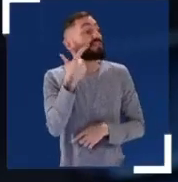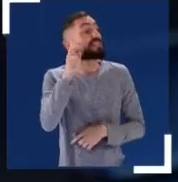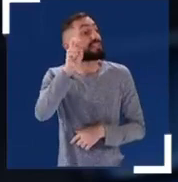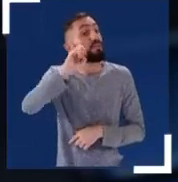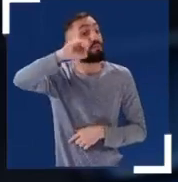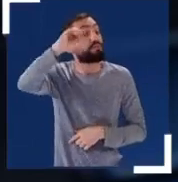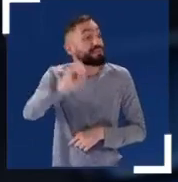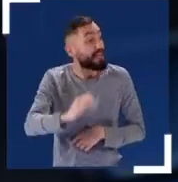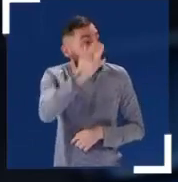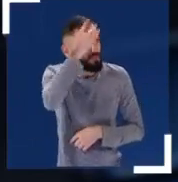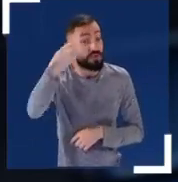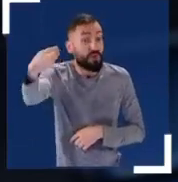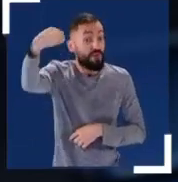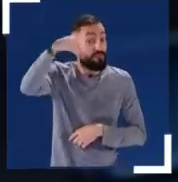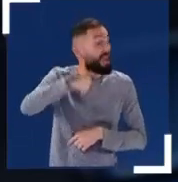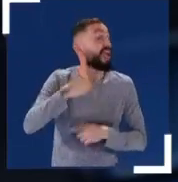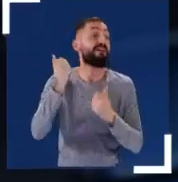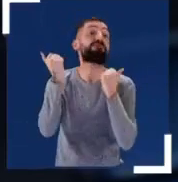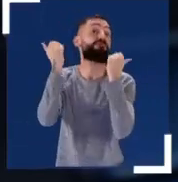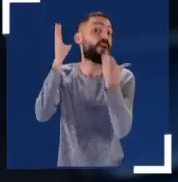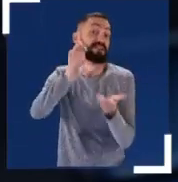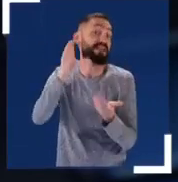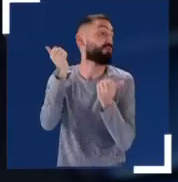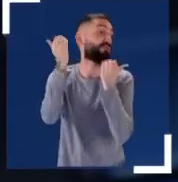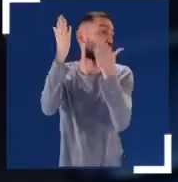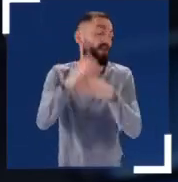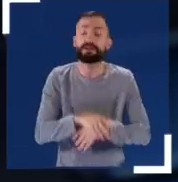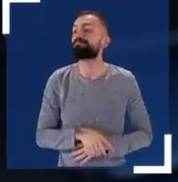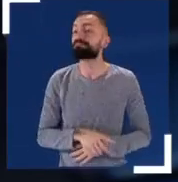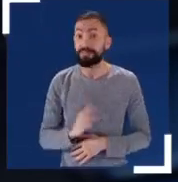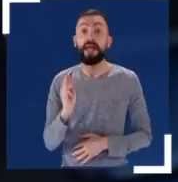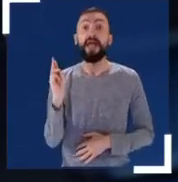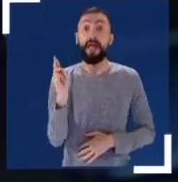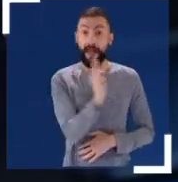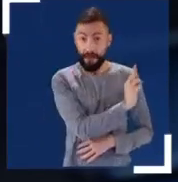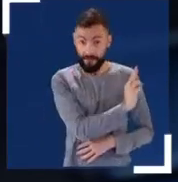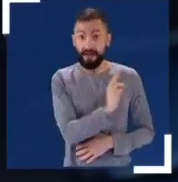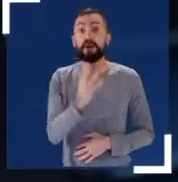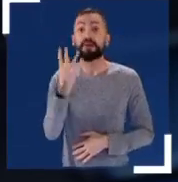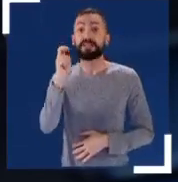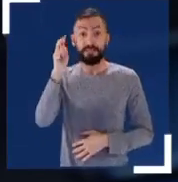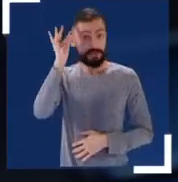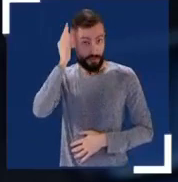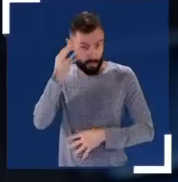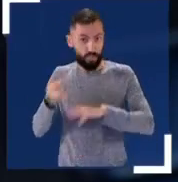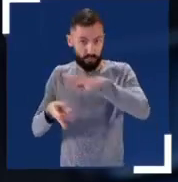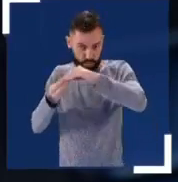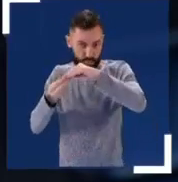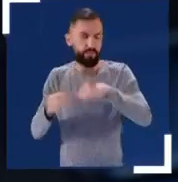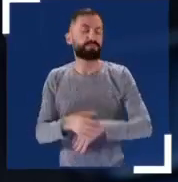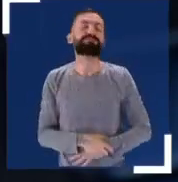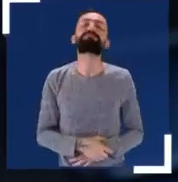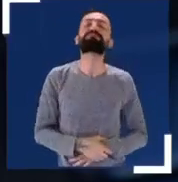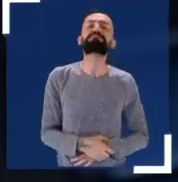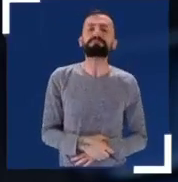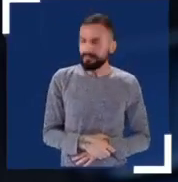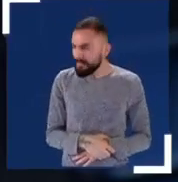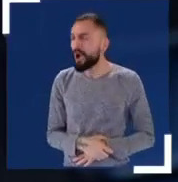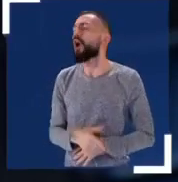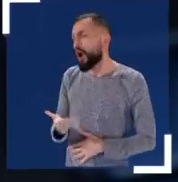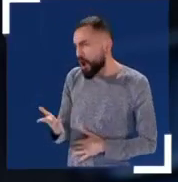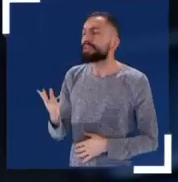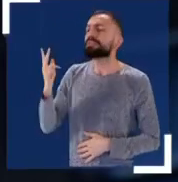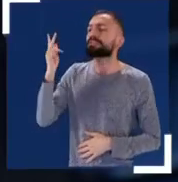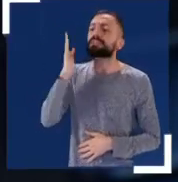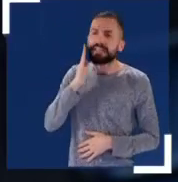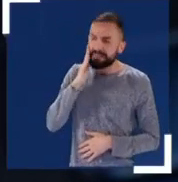que são nos hospitais vêm de fora de São Paulo. A réplica, 45 segundos, por favor. Nascimento, São Paulo tem um orçamento robusto, 23 bilhões para a